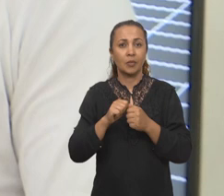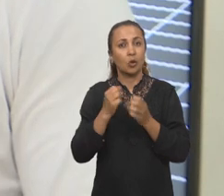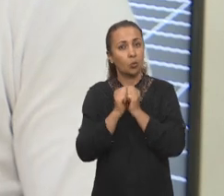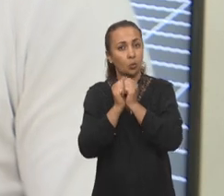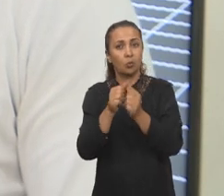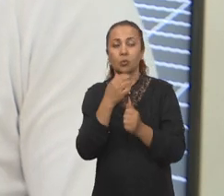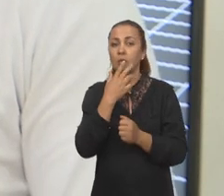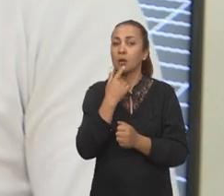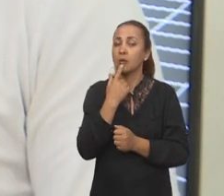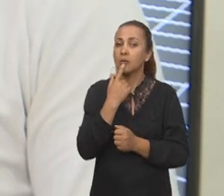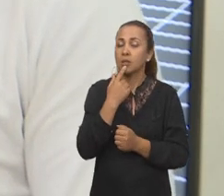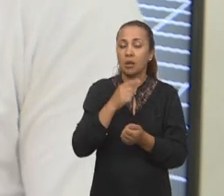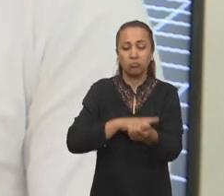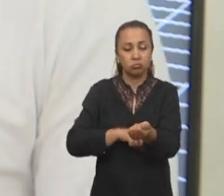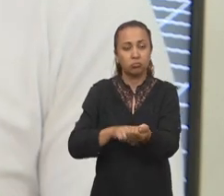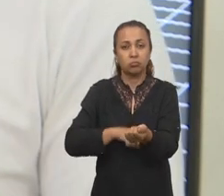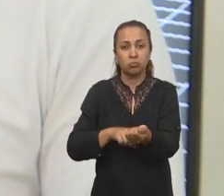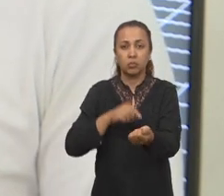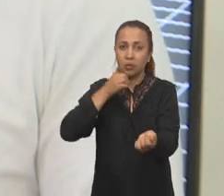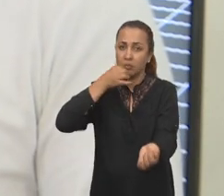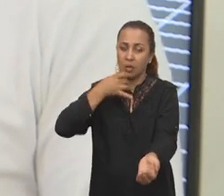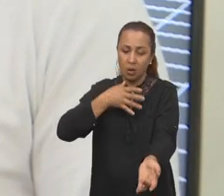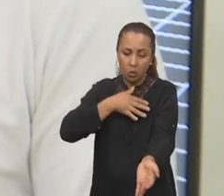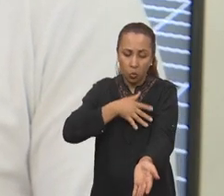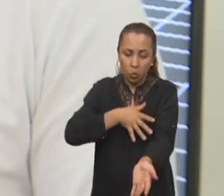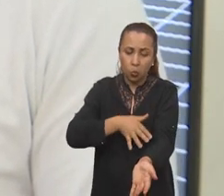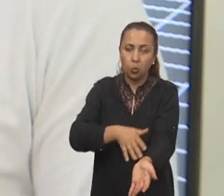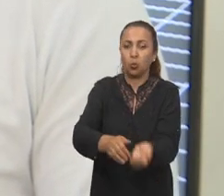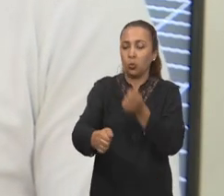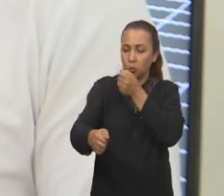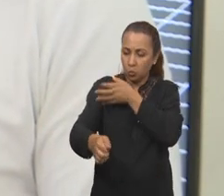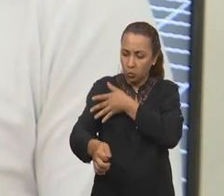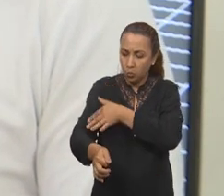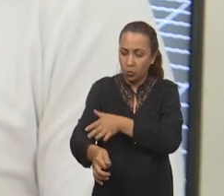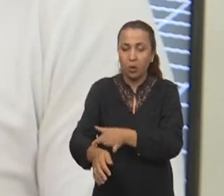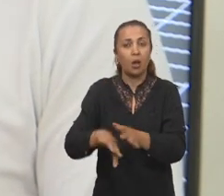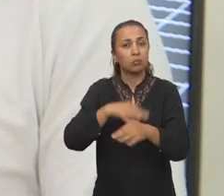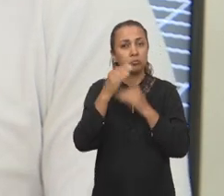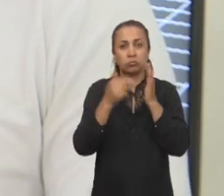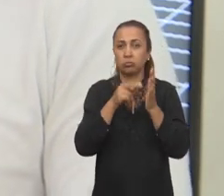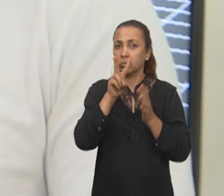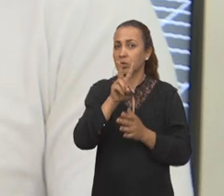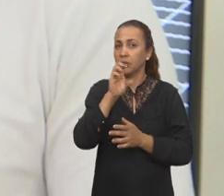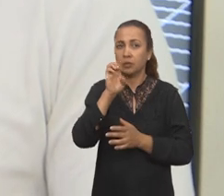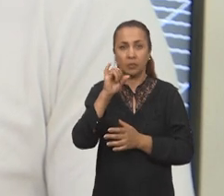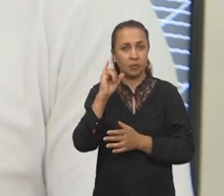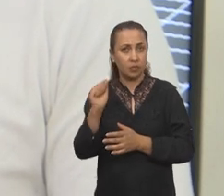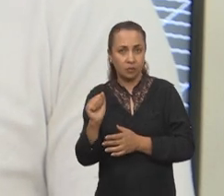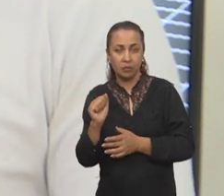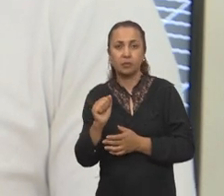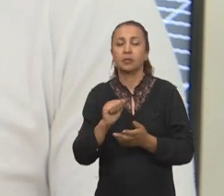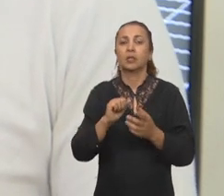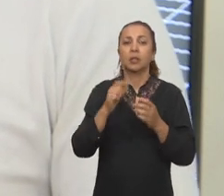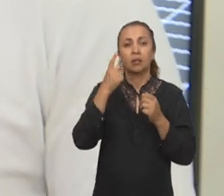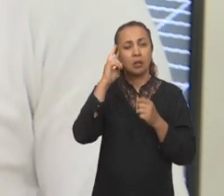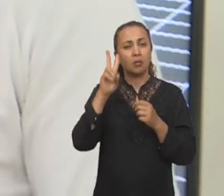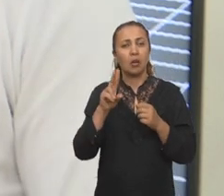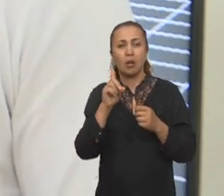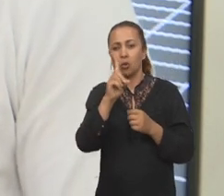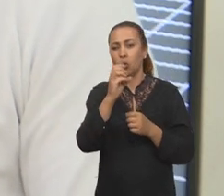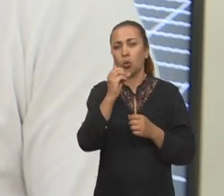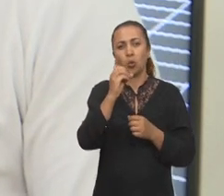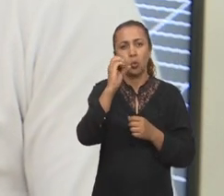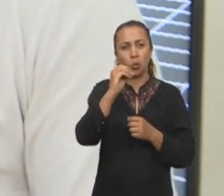como sangue escoa não existem parâmetros que medem isso tipo ecografia ecografia Doppler né